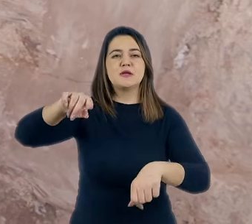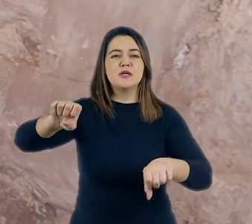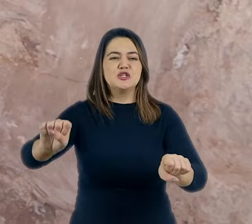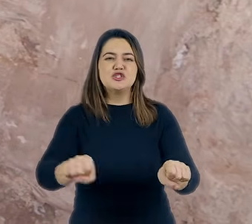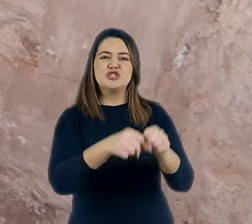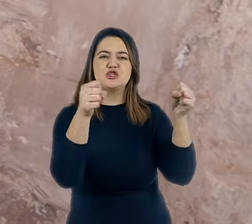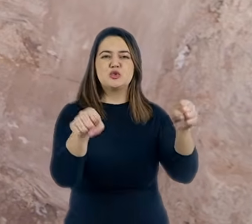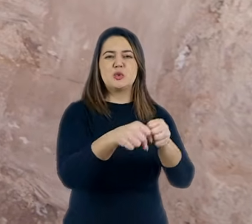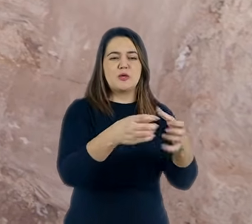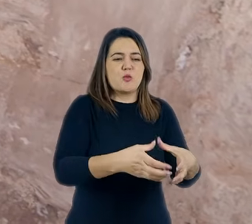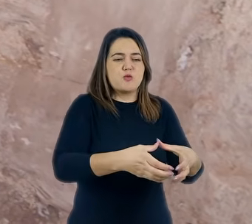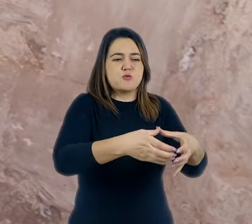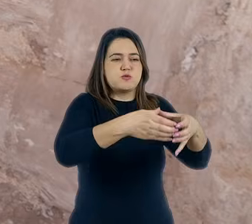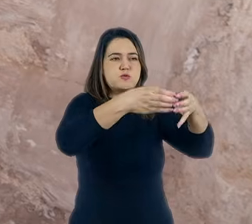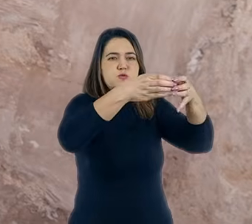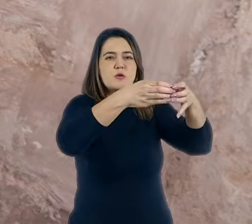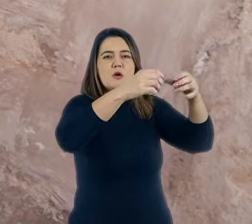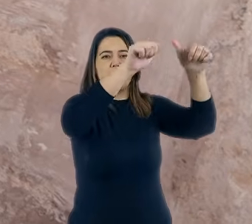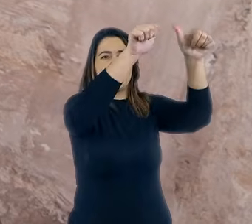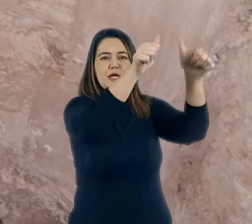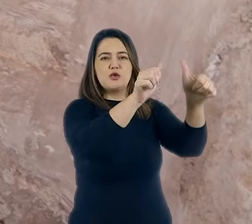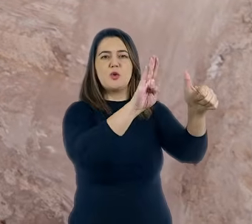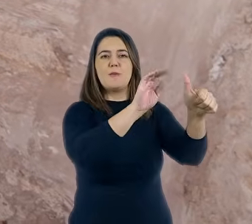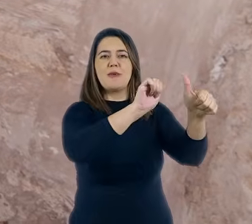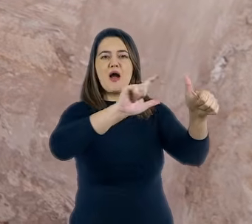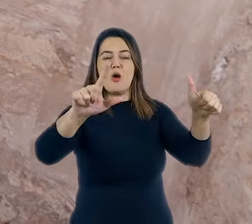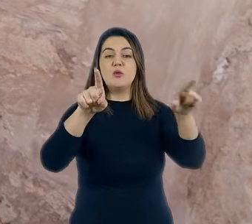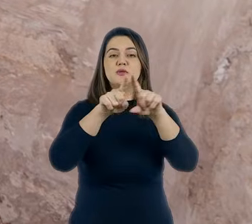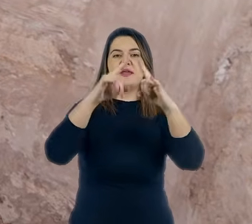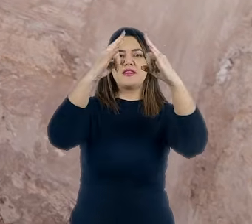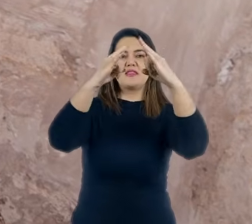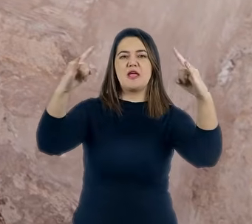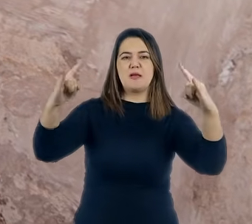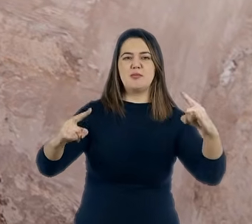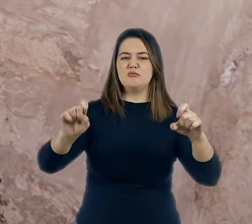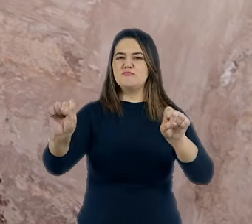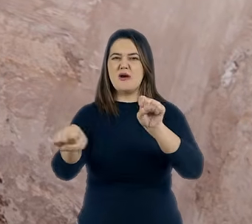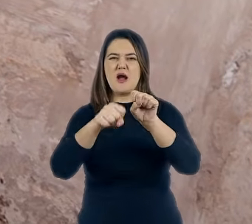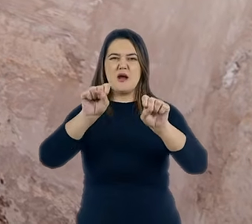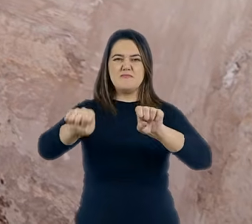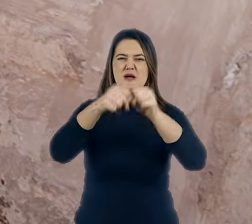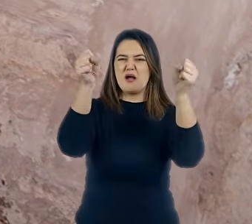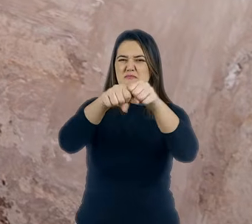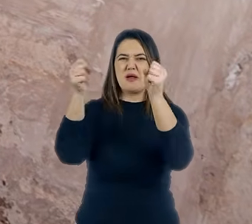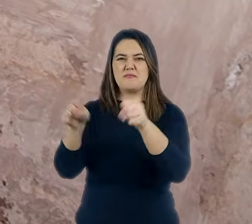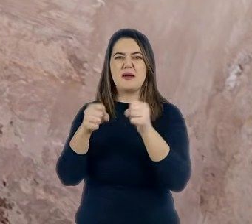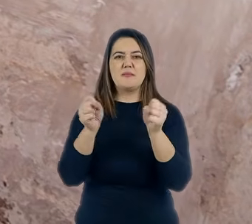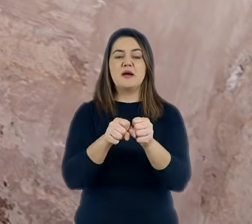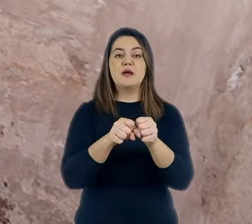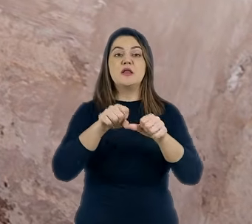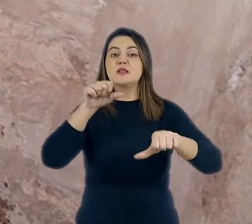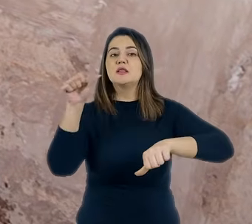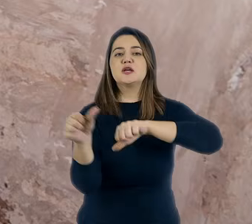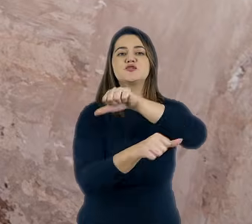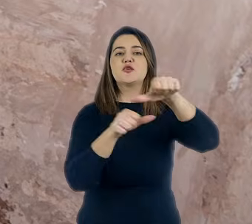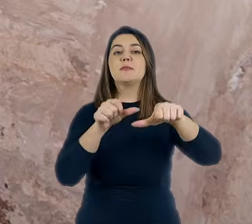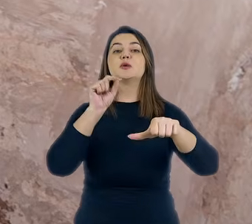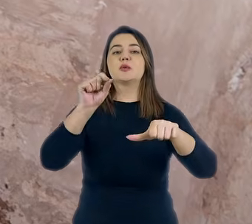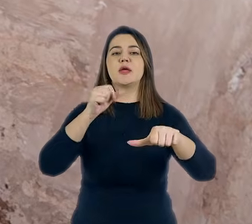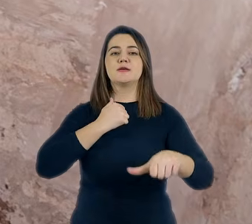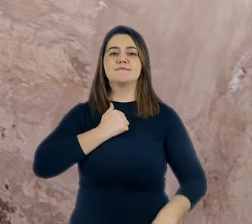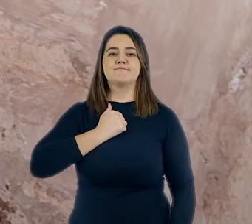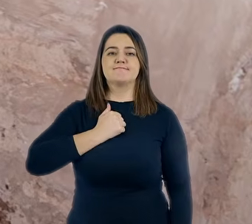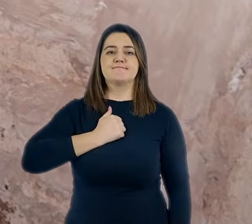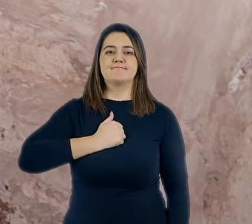destruíram a coluna de Baal e derrubaram o templo de Baal, transformando-o numa